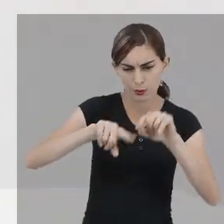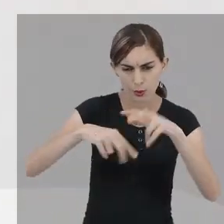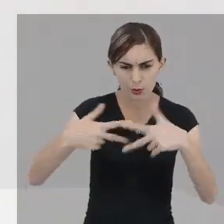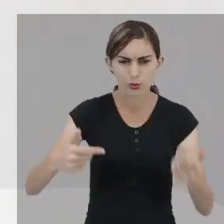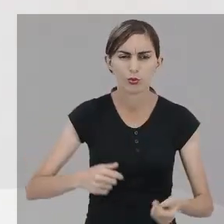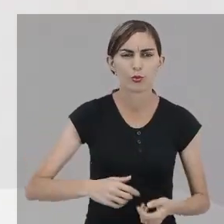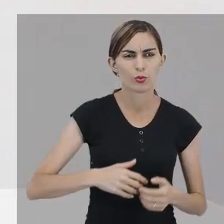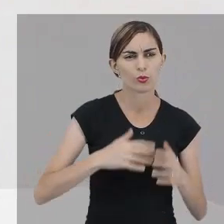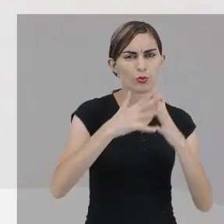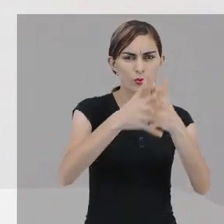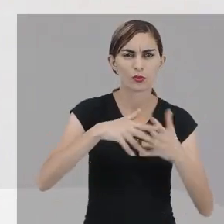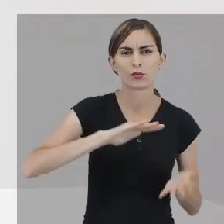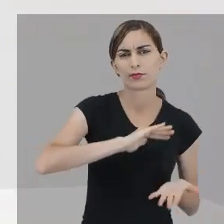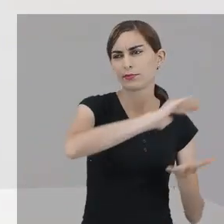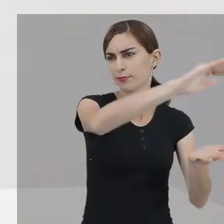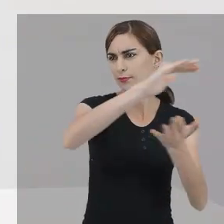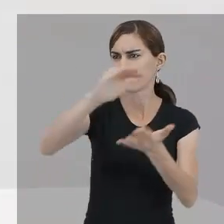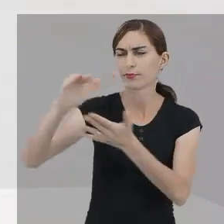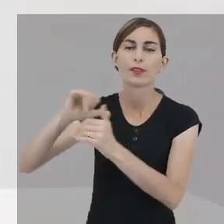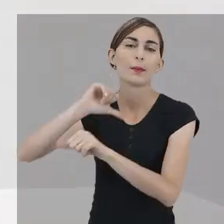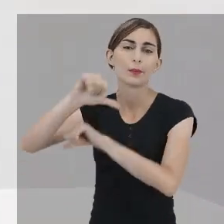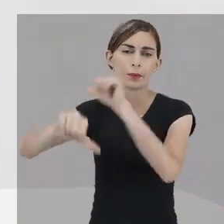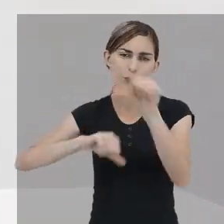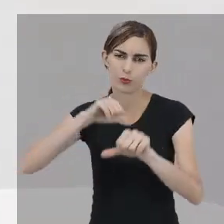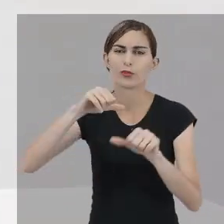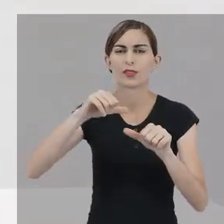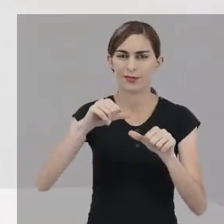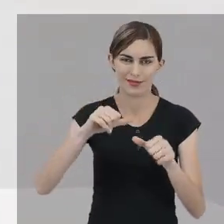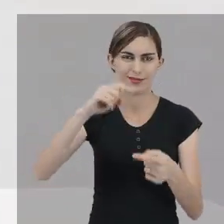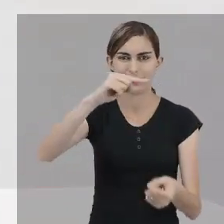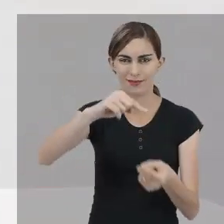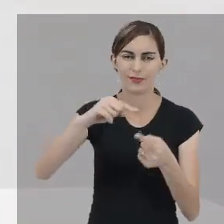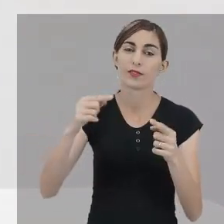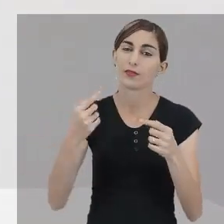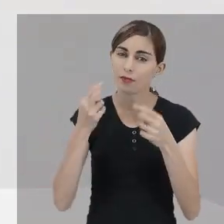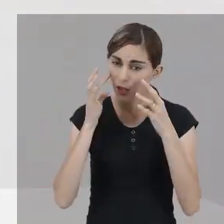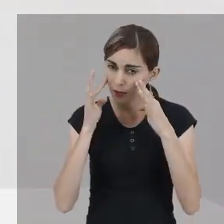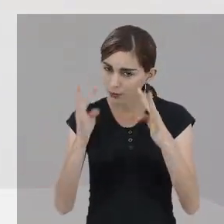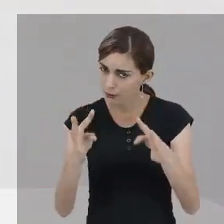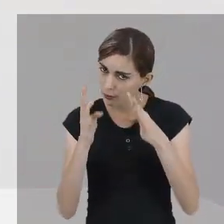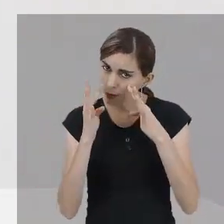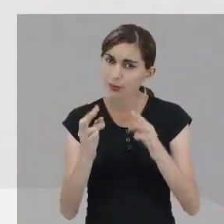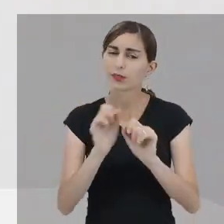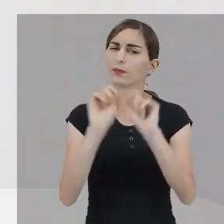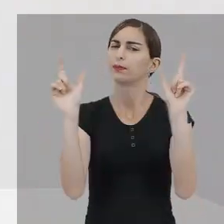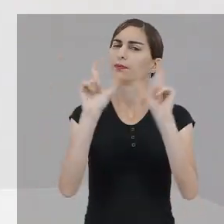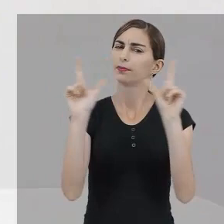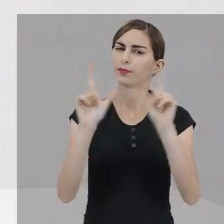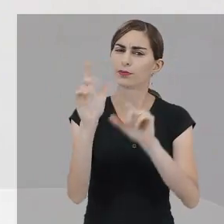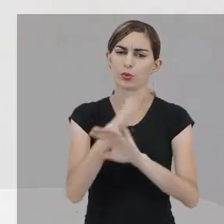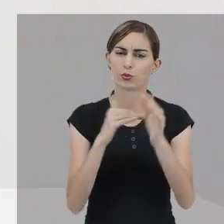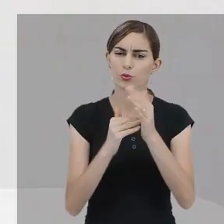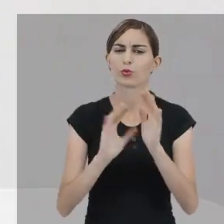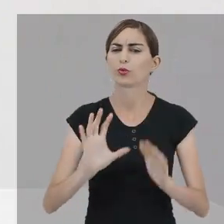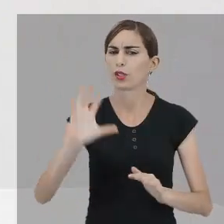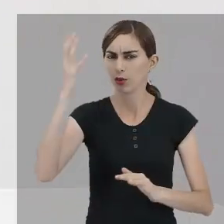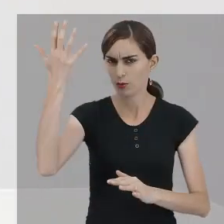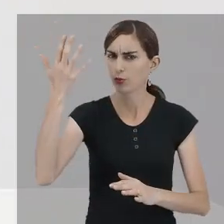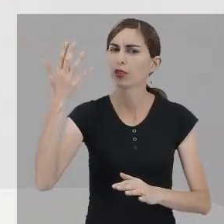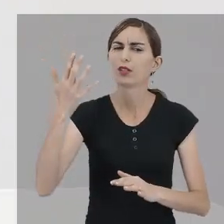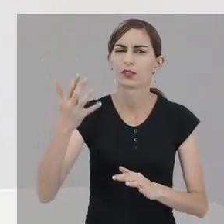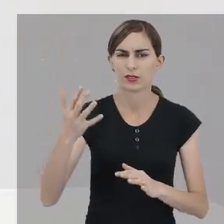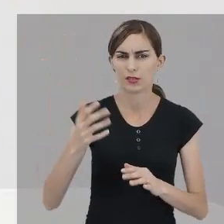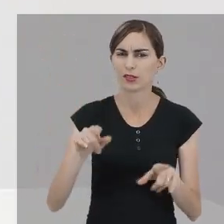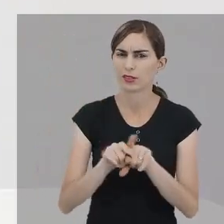de carga, essa mudança dessa embalagem? Então, fiquem atentos. Fiquem atentos a tudo que acontece ao